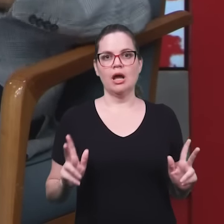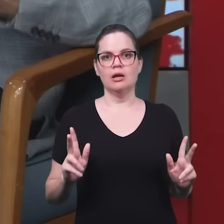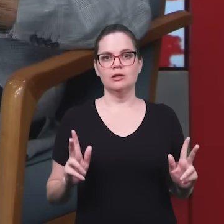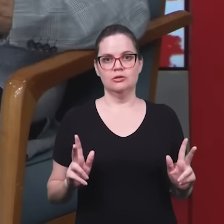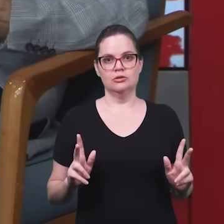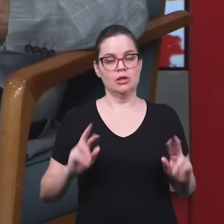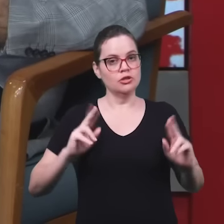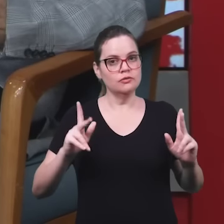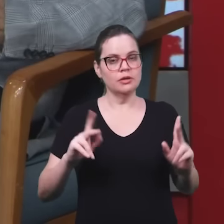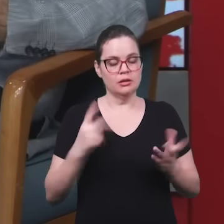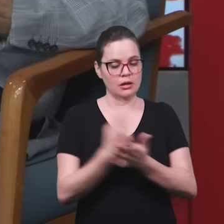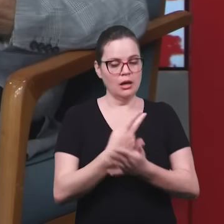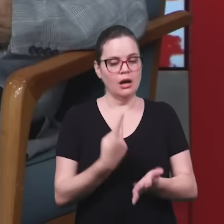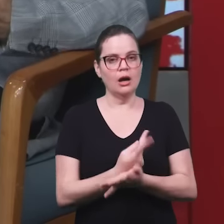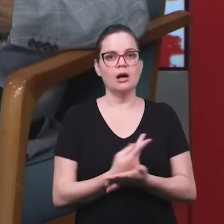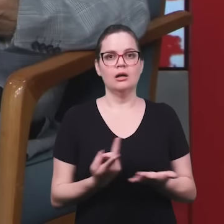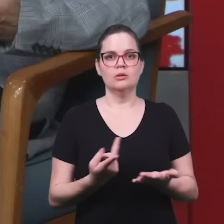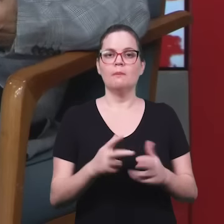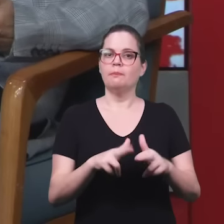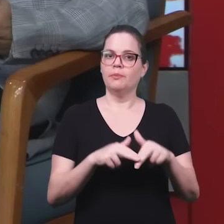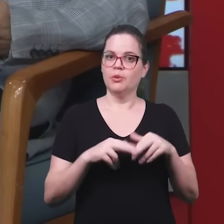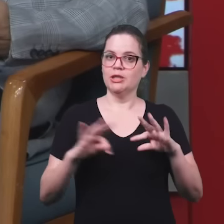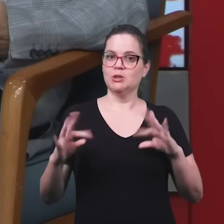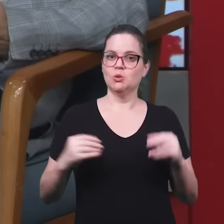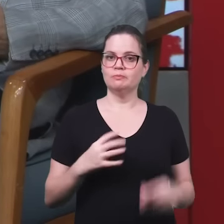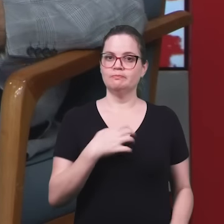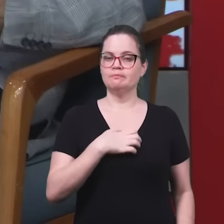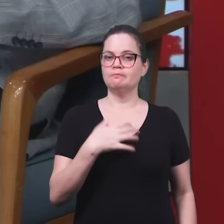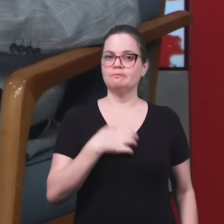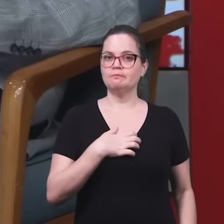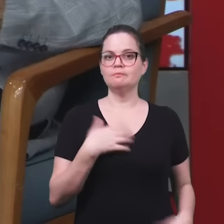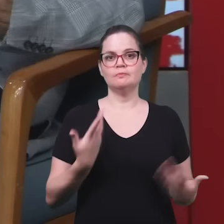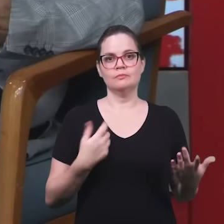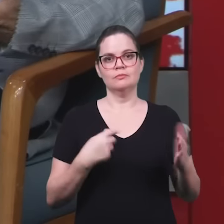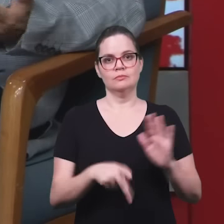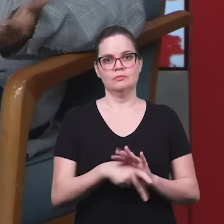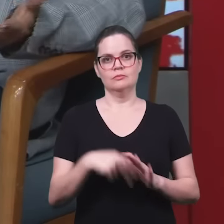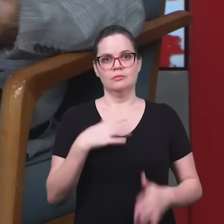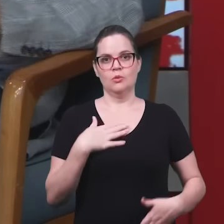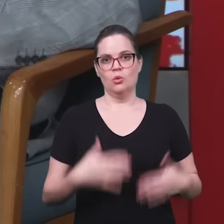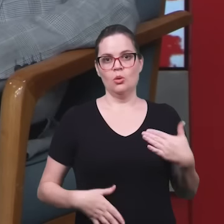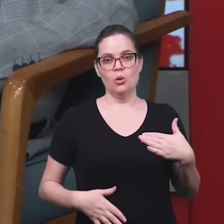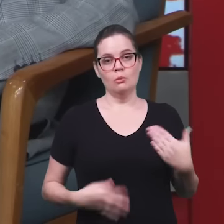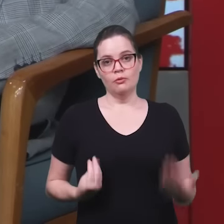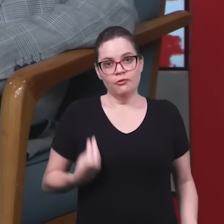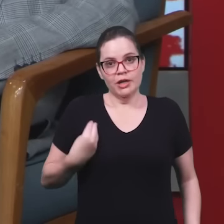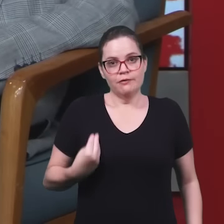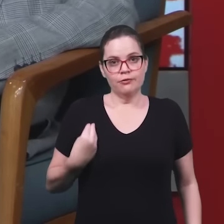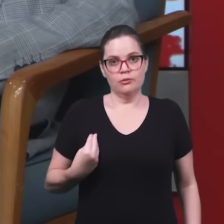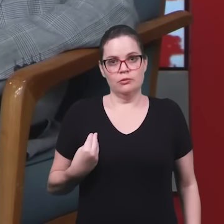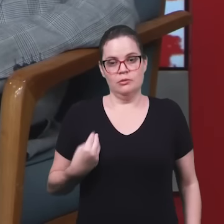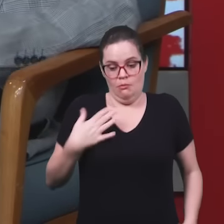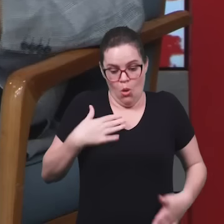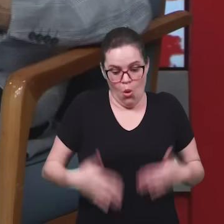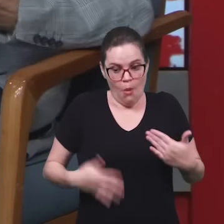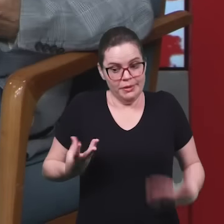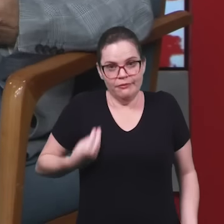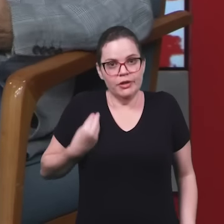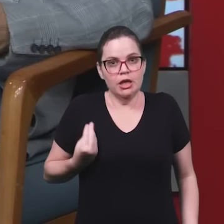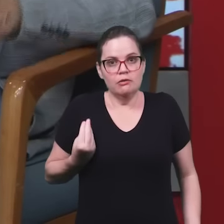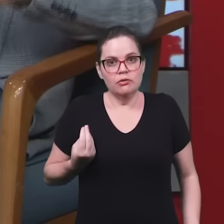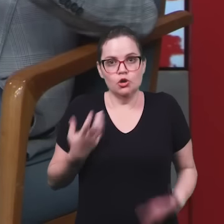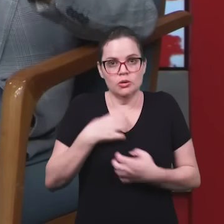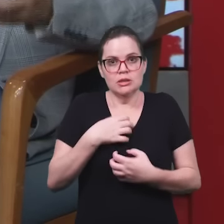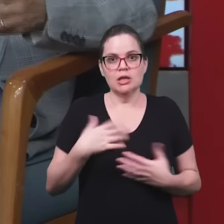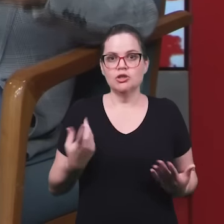corpo. Por isso que todas essas reações são próprias de um corpo que está vivo. De um